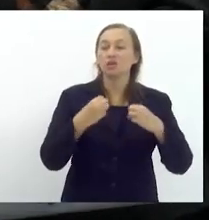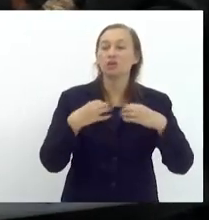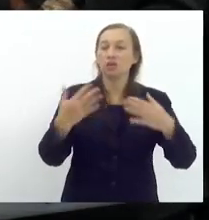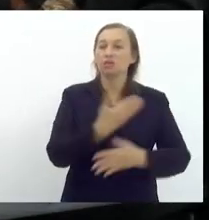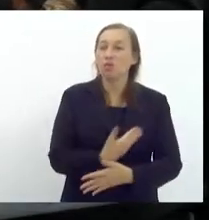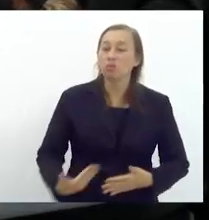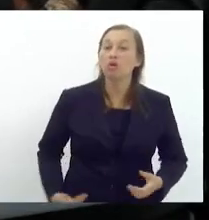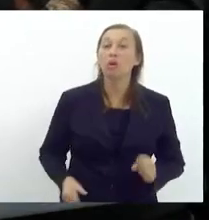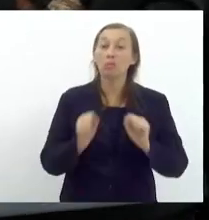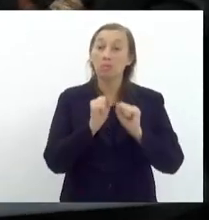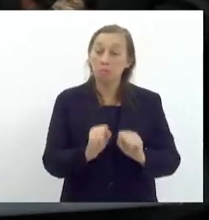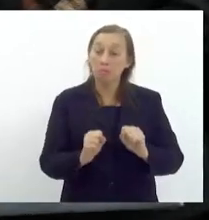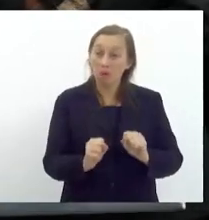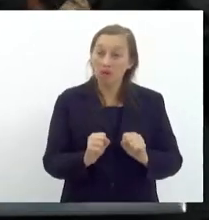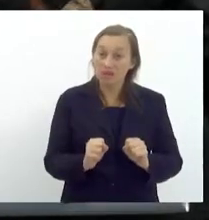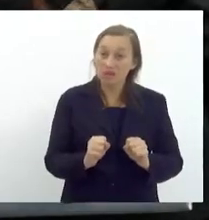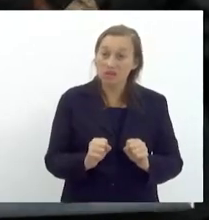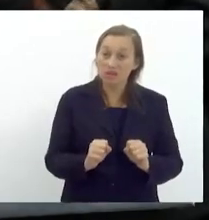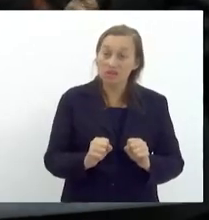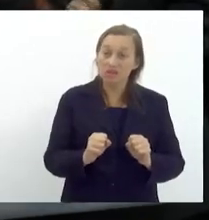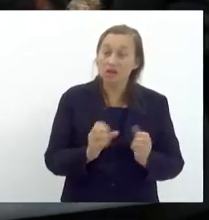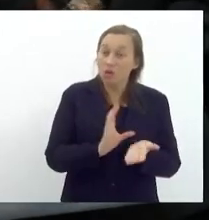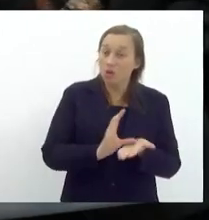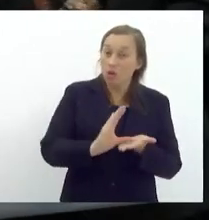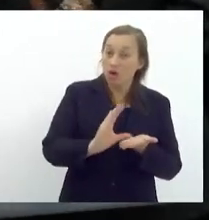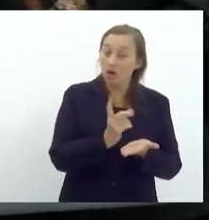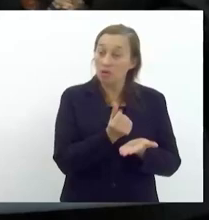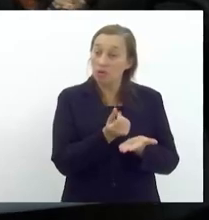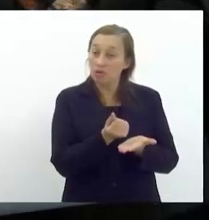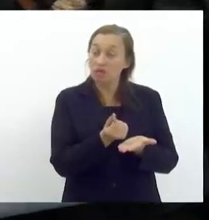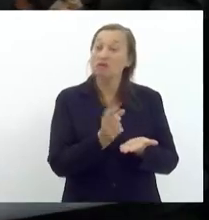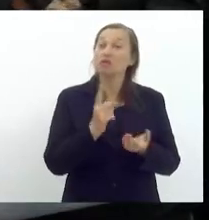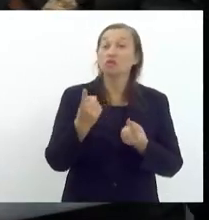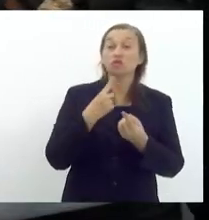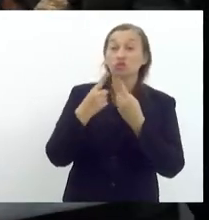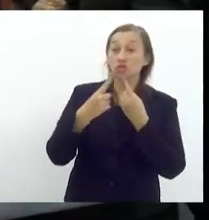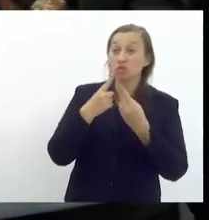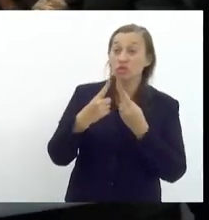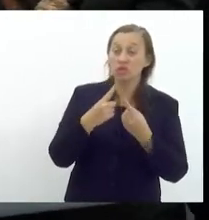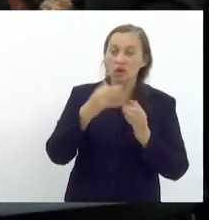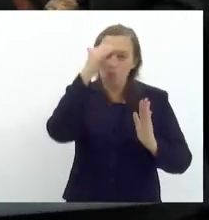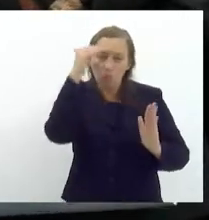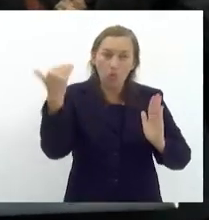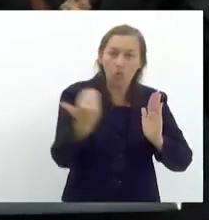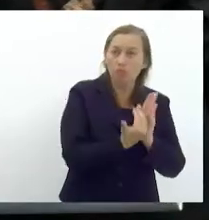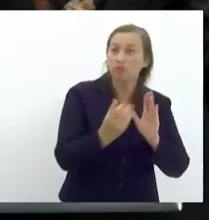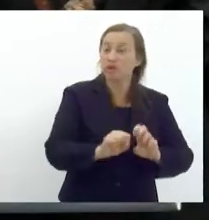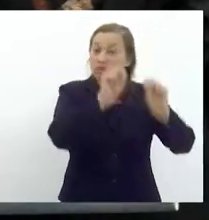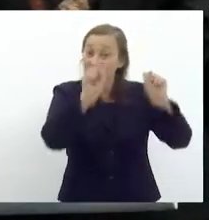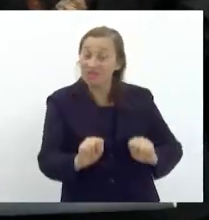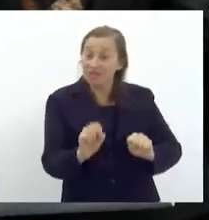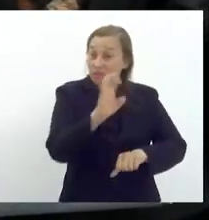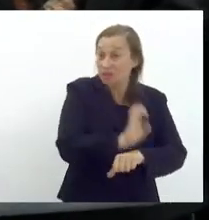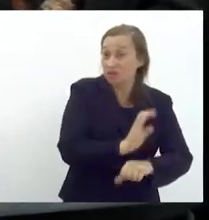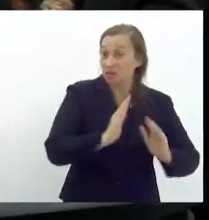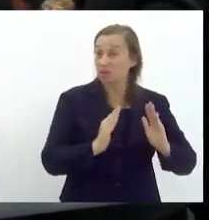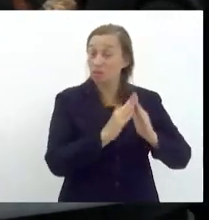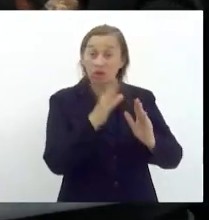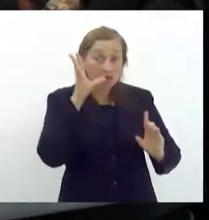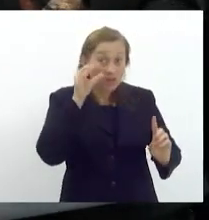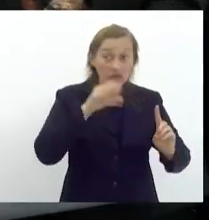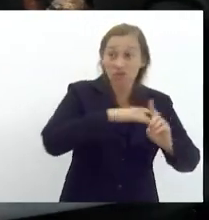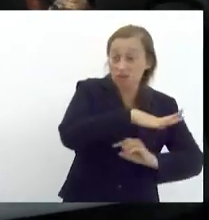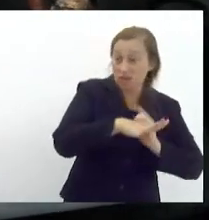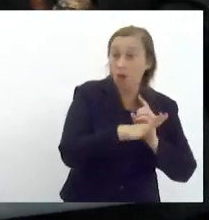que a gente possa partir da garantia desse recurso Presidente fazer uma discussão nessa casa sobre o cumprimento do sistema Estadual de apitação de interesse social